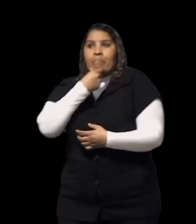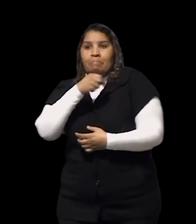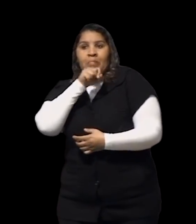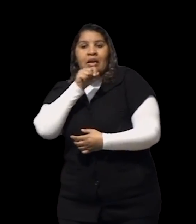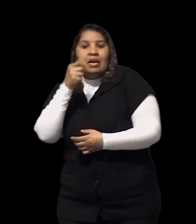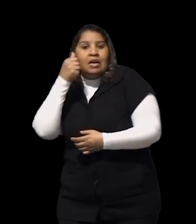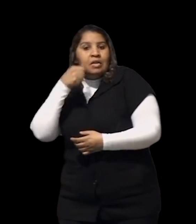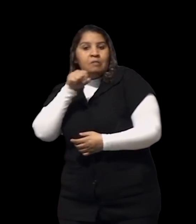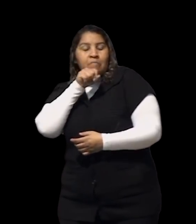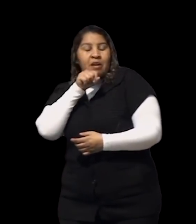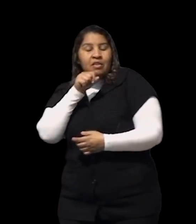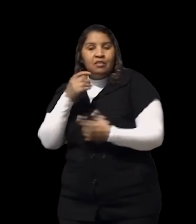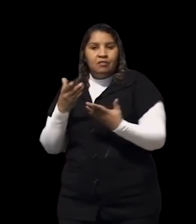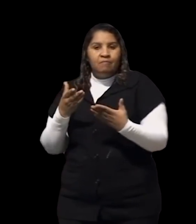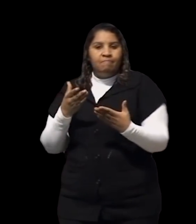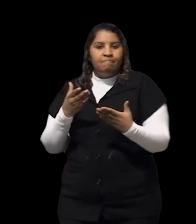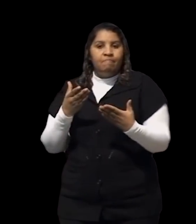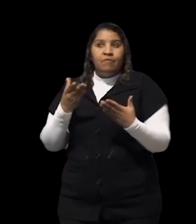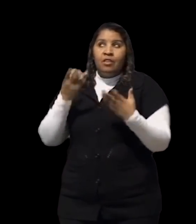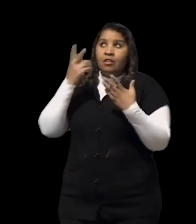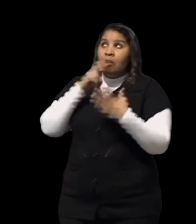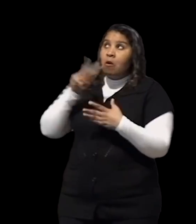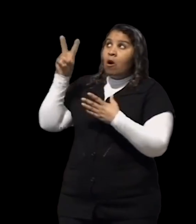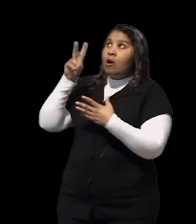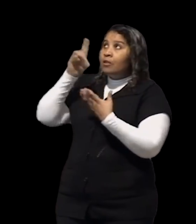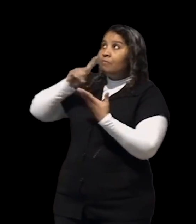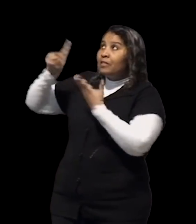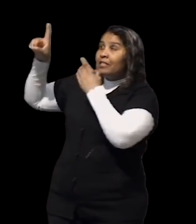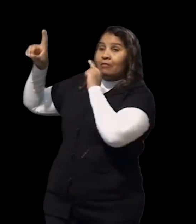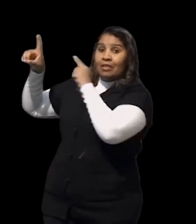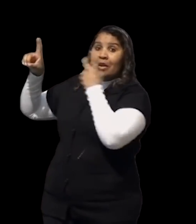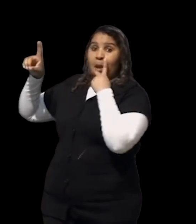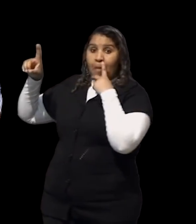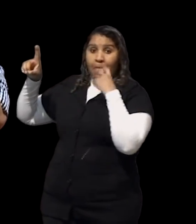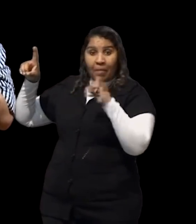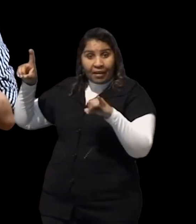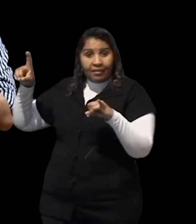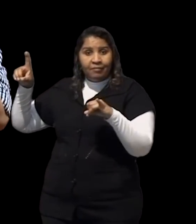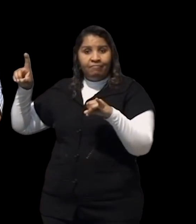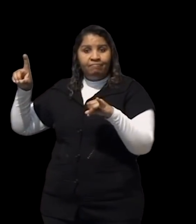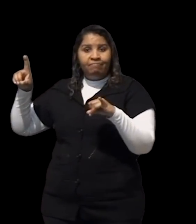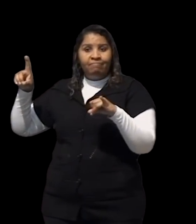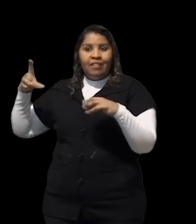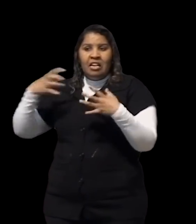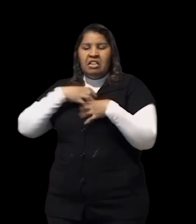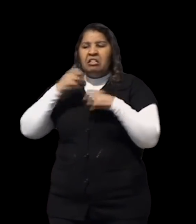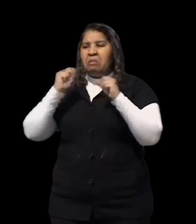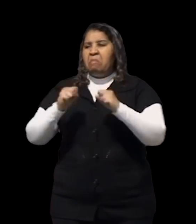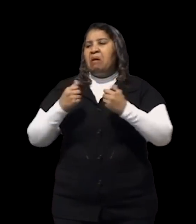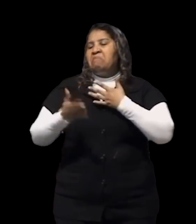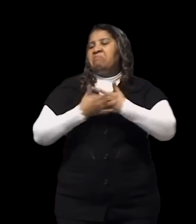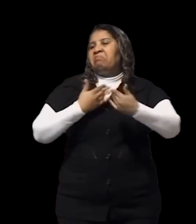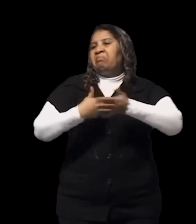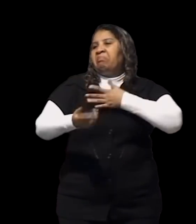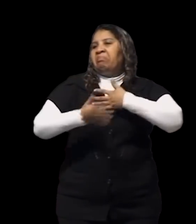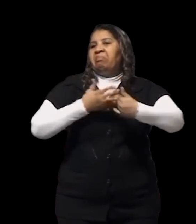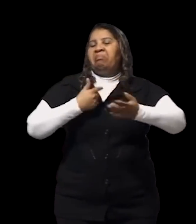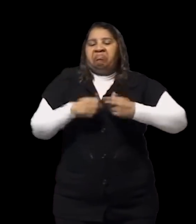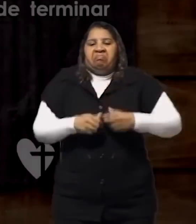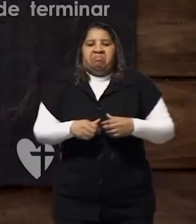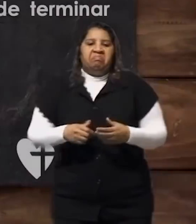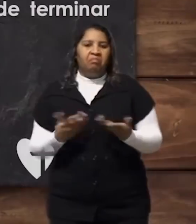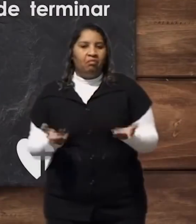dos planejamentos que o pai de seu para ele ou que a vida propõe para ele a segunda marca da orfandade